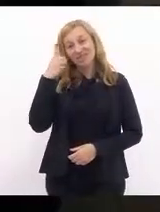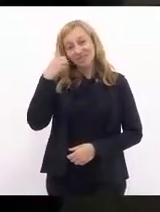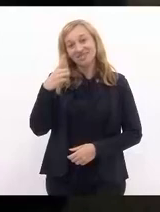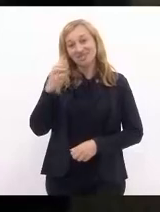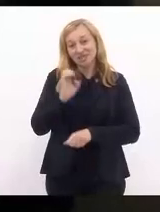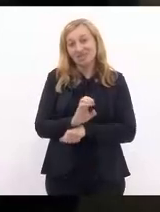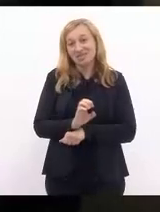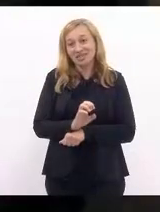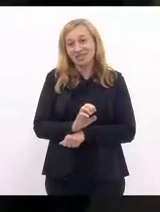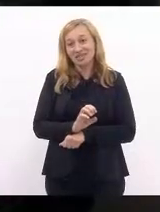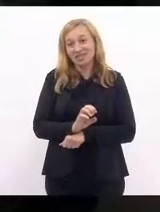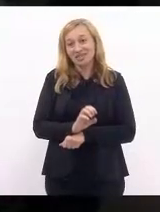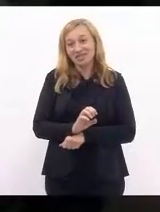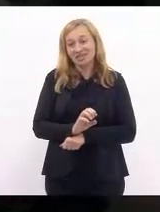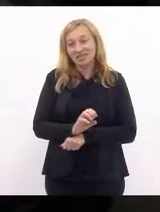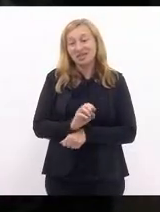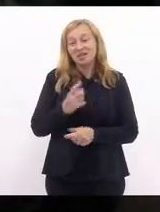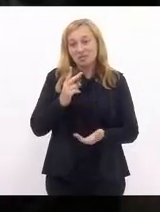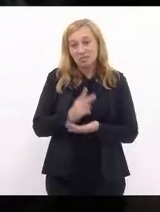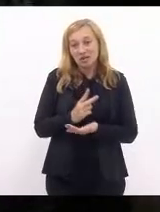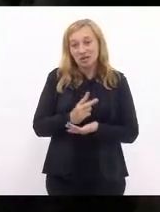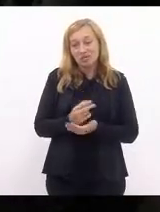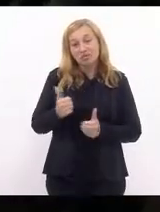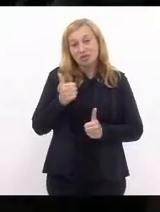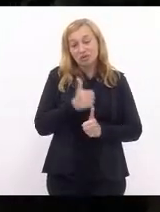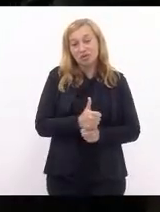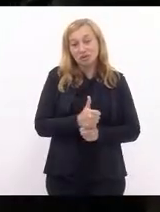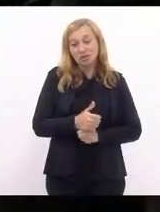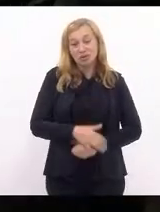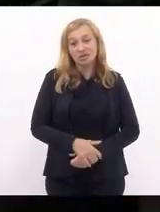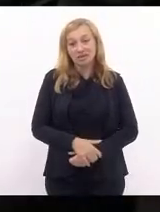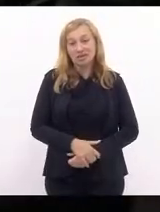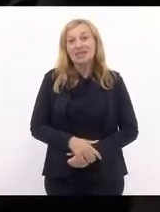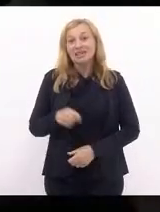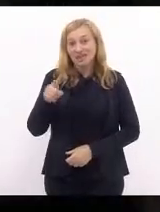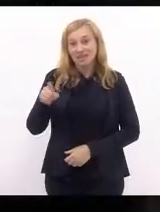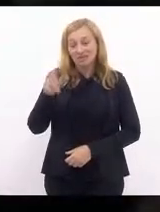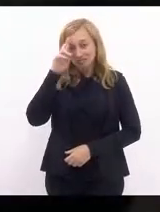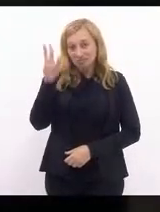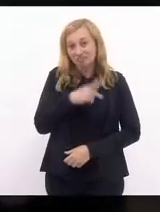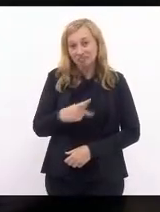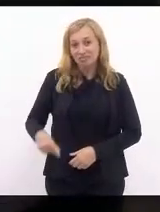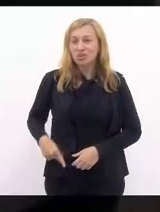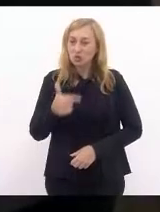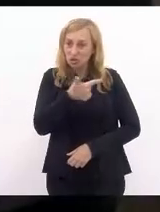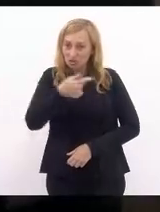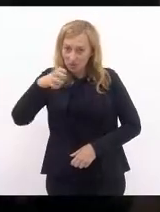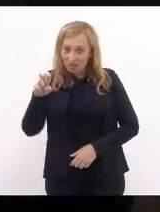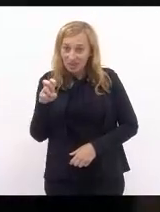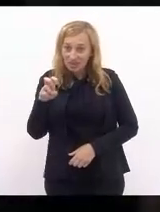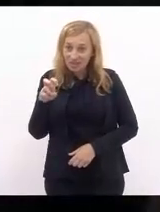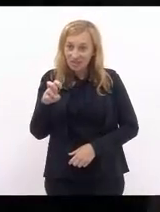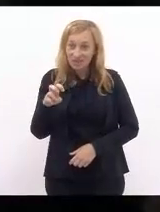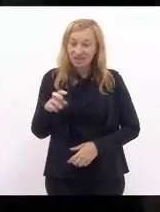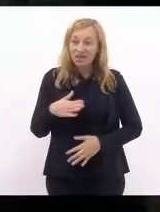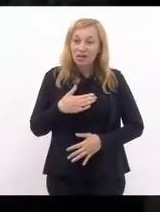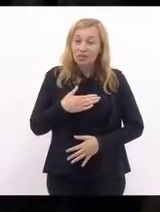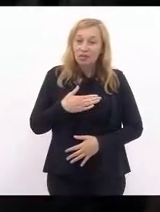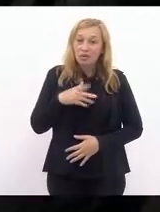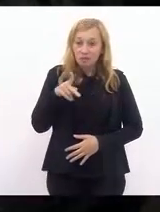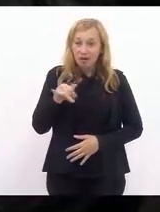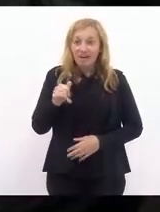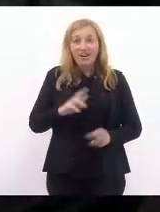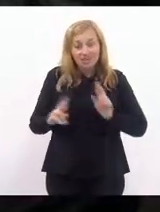estadual ainda que na forma de suplente Oi e ele Presidente 2015 quando eu disse que eu seria candidata meu pai